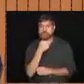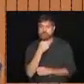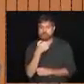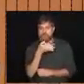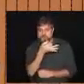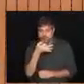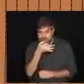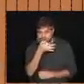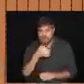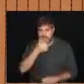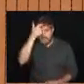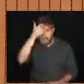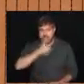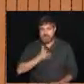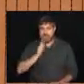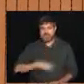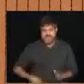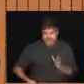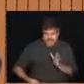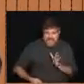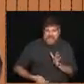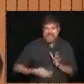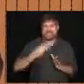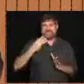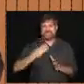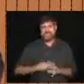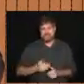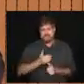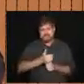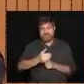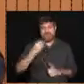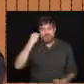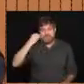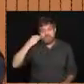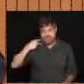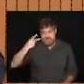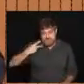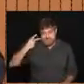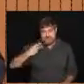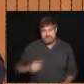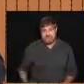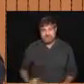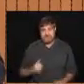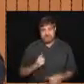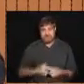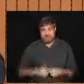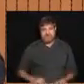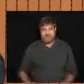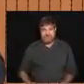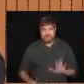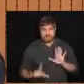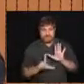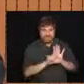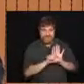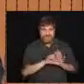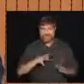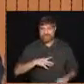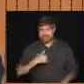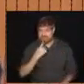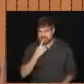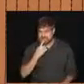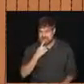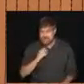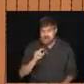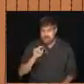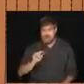3 mandatos, por um respeito e porque a nossa lei orgânica, ela fala que o